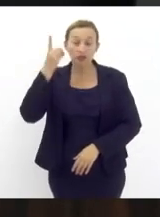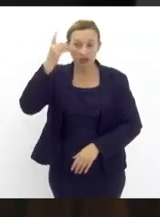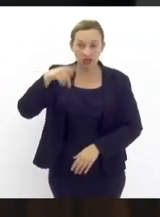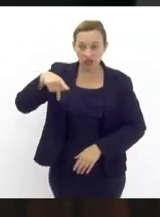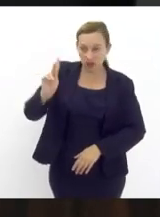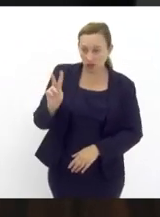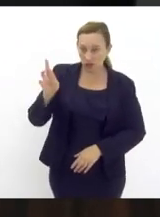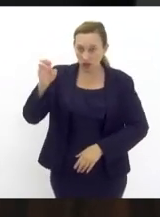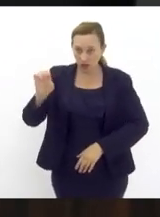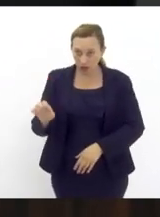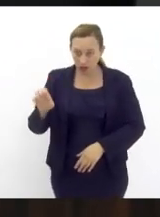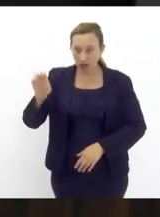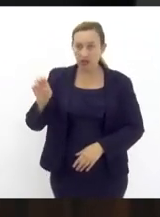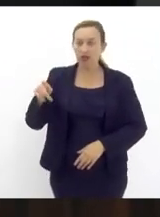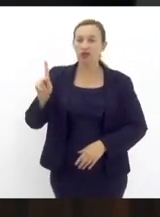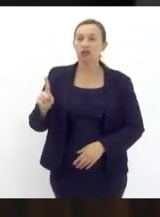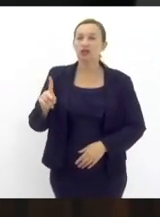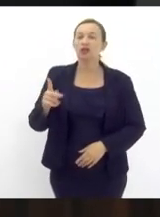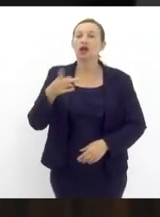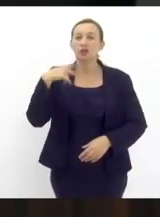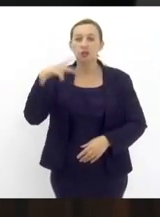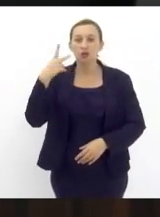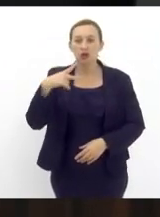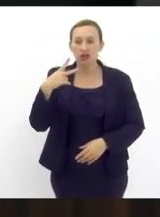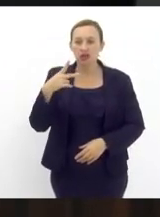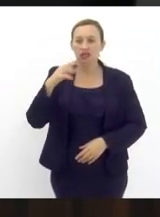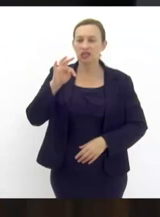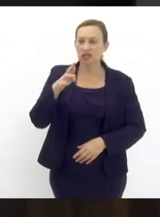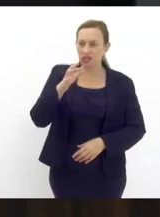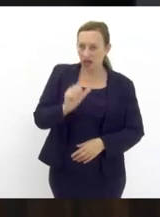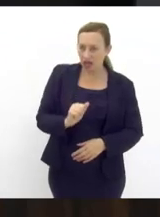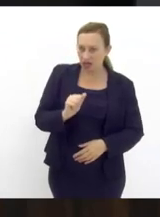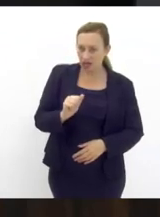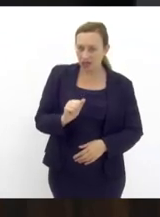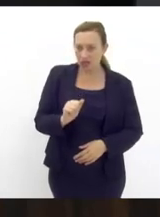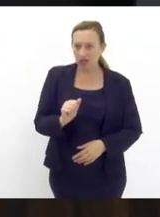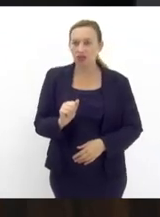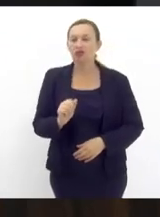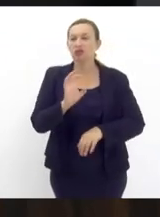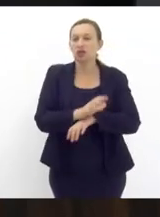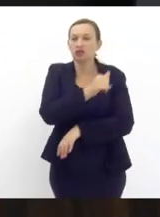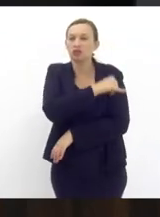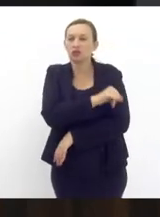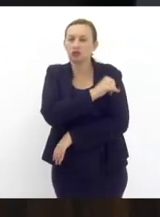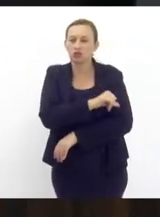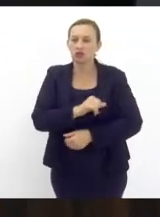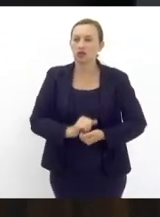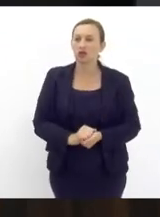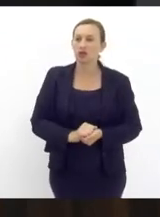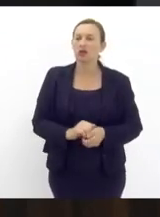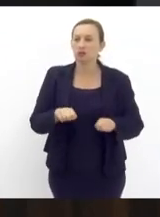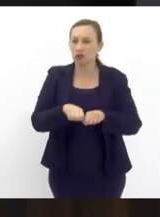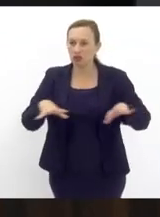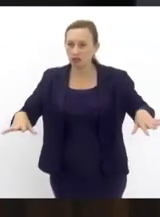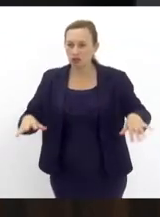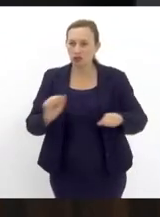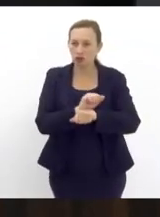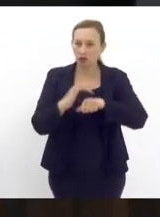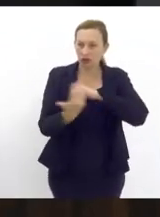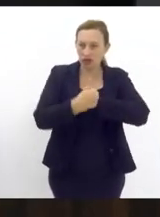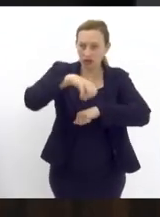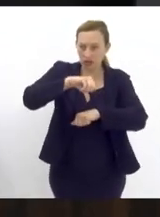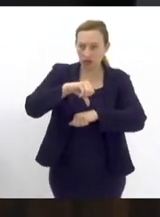que dispõe sobre a política de higienização sanitária dos jogadores no âmbito do Estado do Rio de Janeiro em razão da pandemia do covid-19